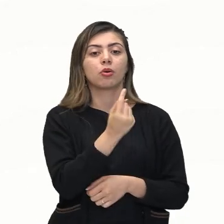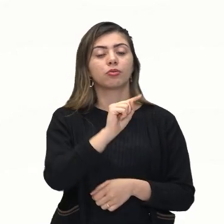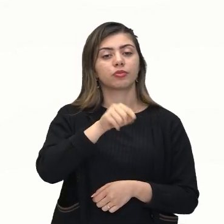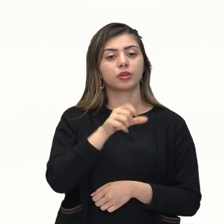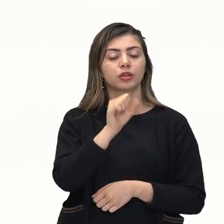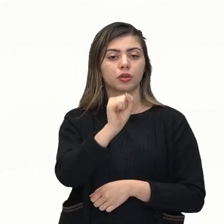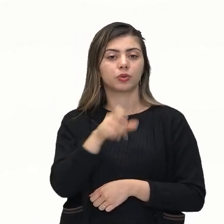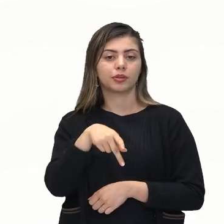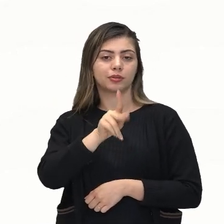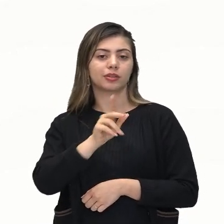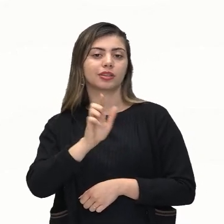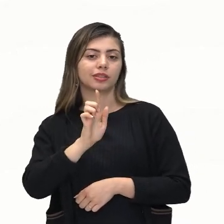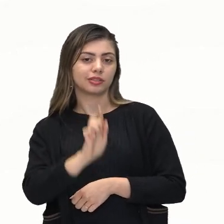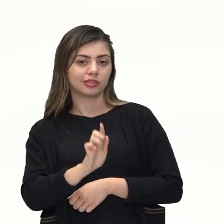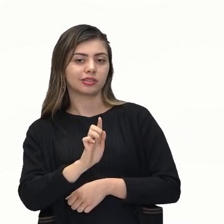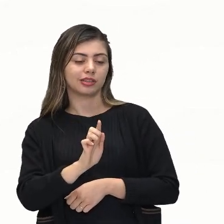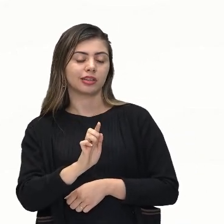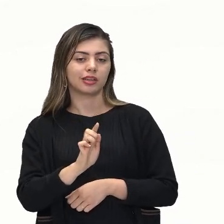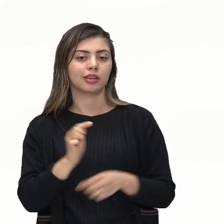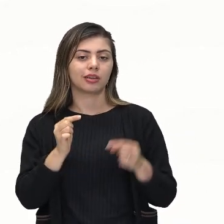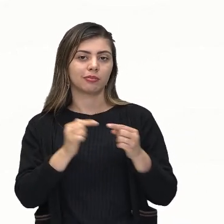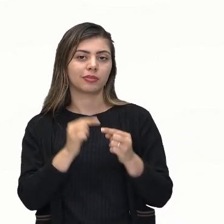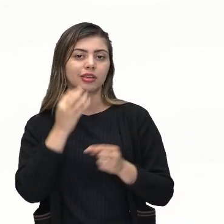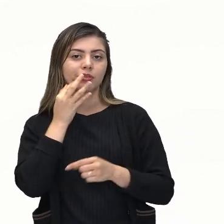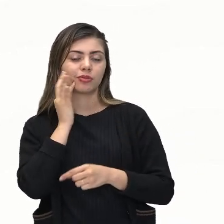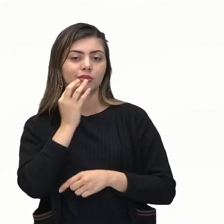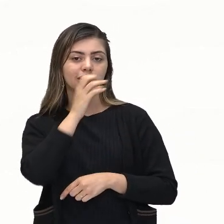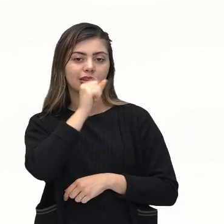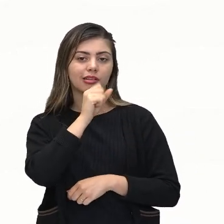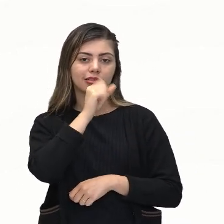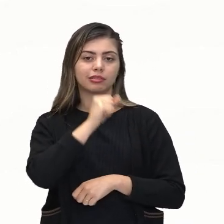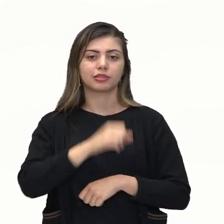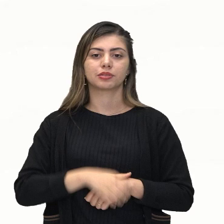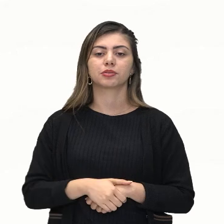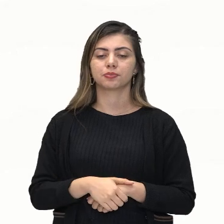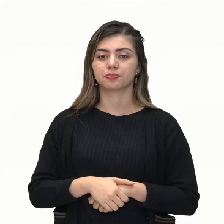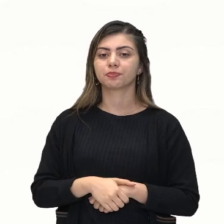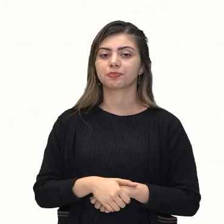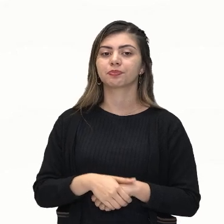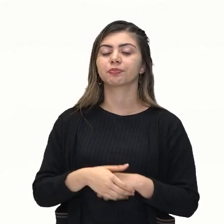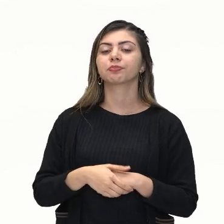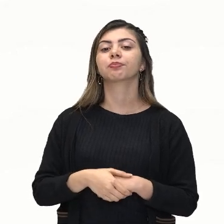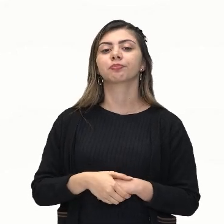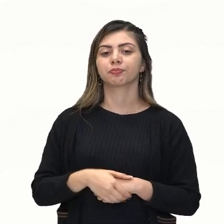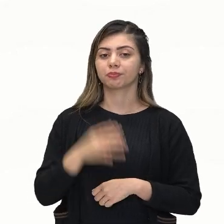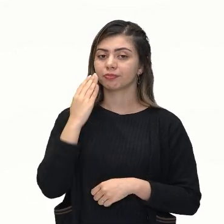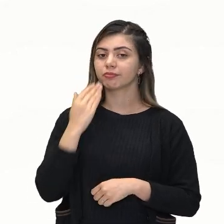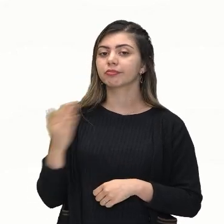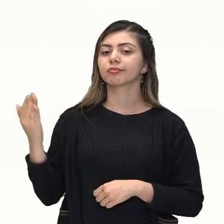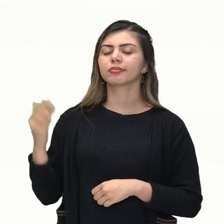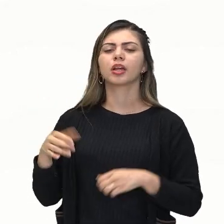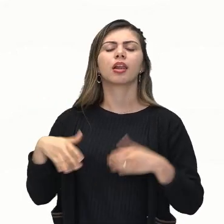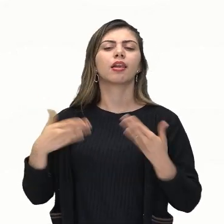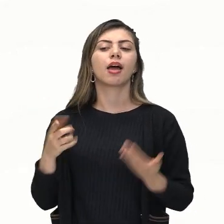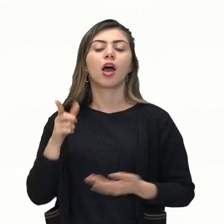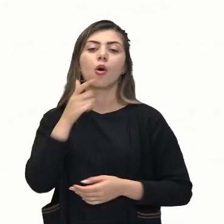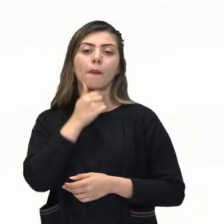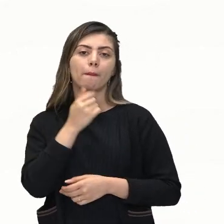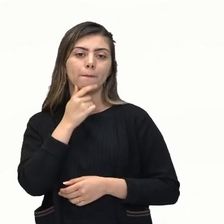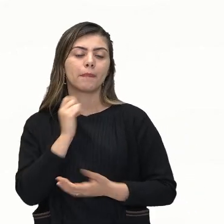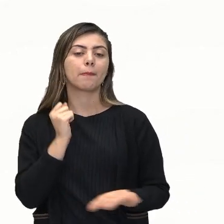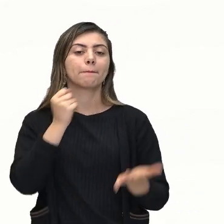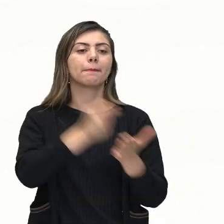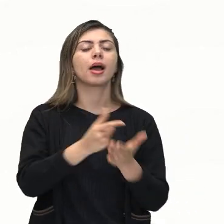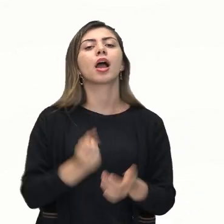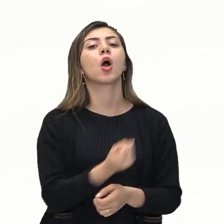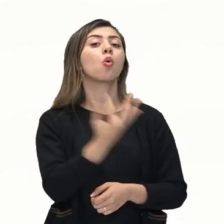1,8 quilos de laranja, ou seja, 1,8 kg de laranjas. E quanto Pedro